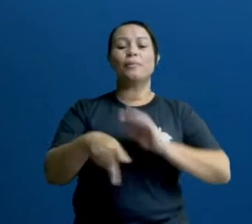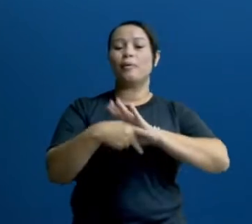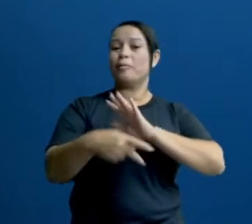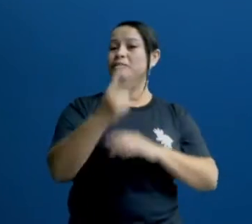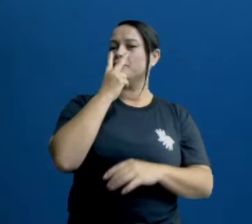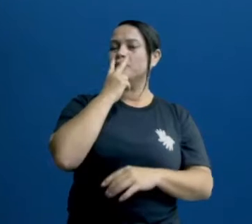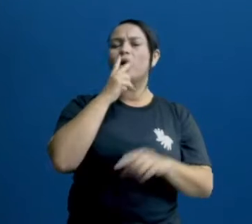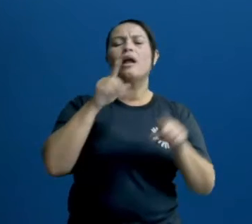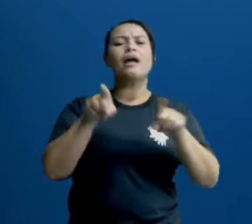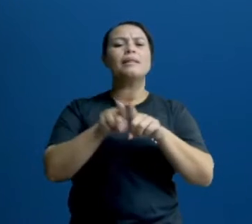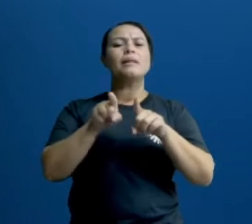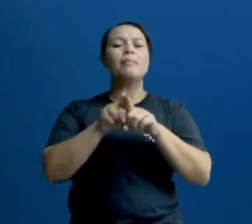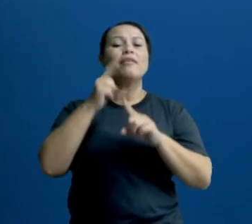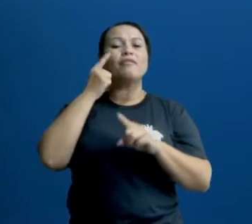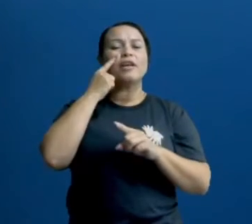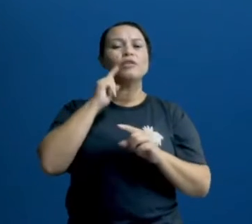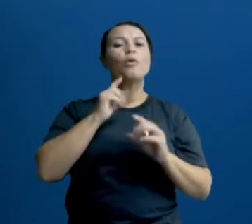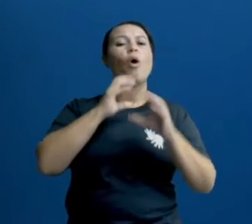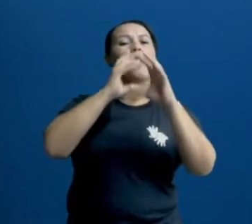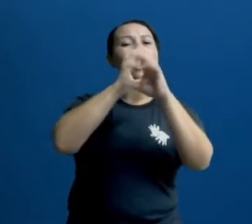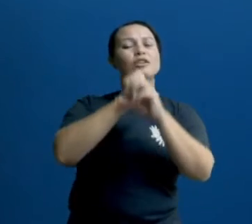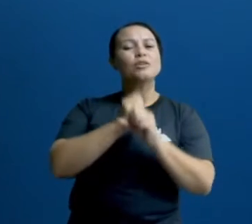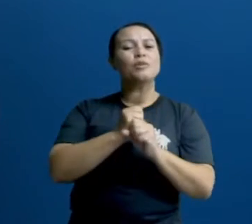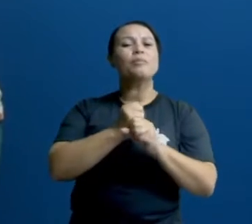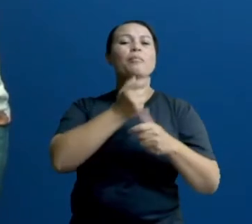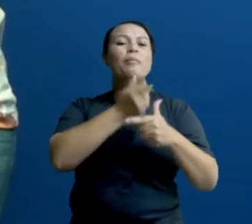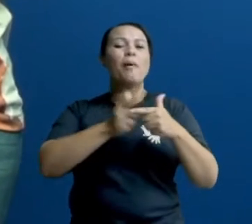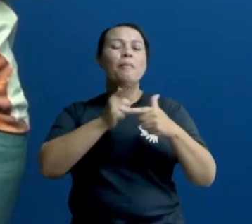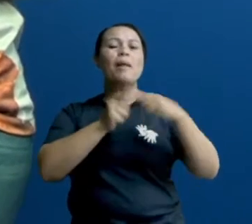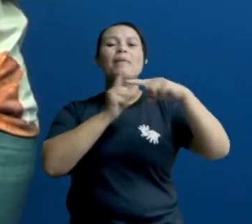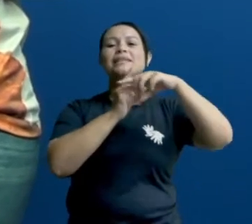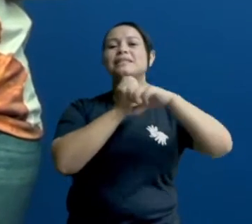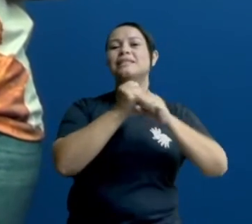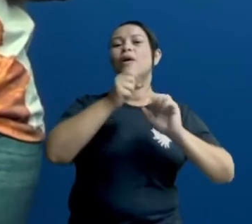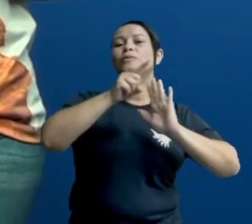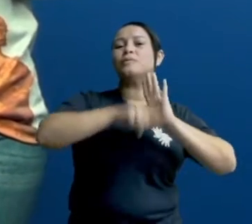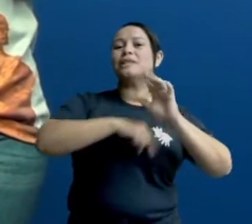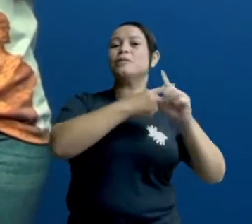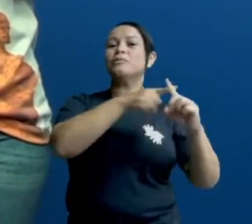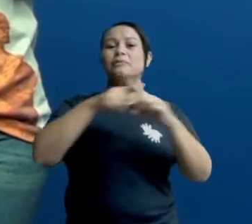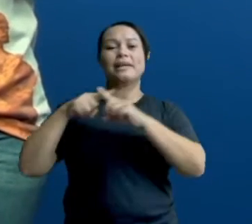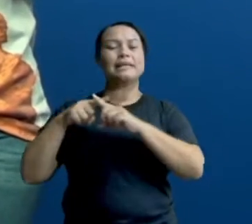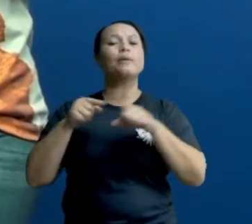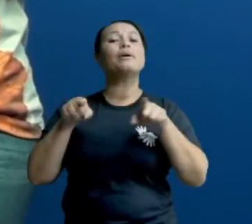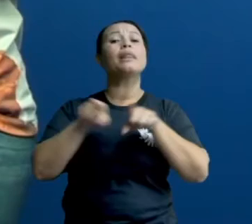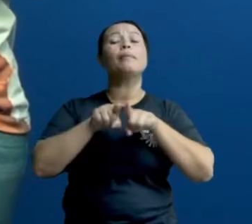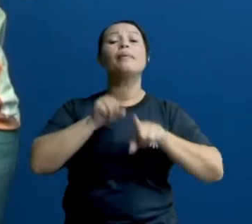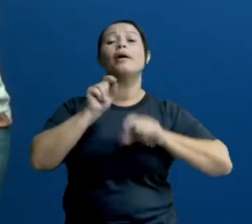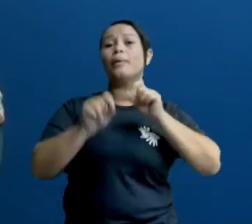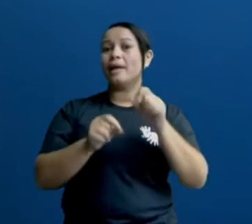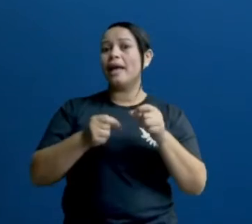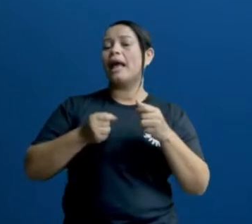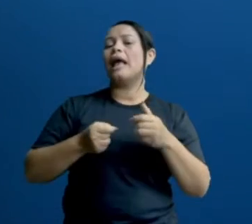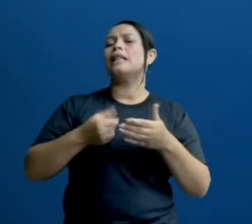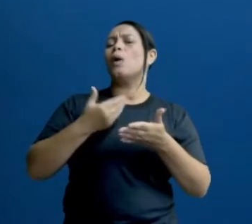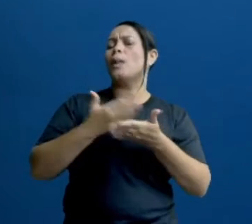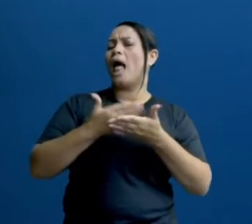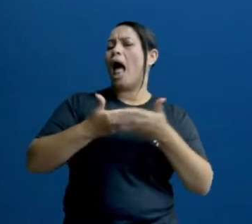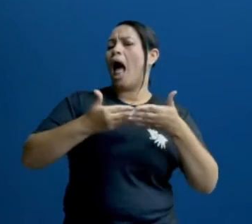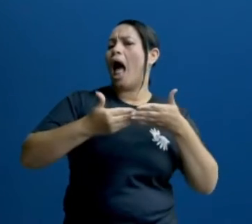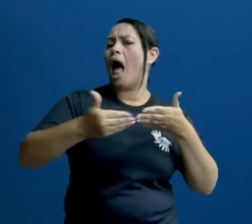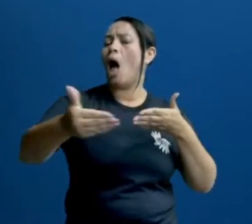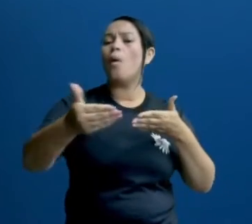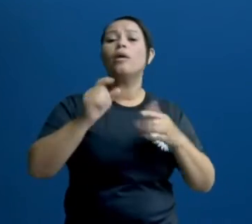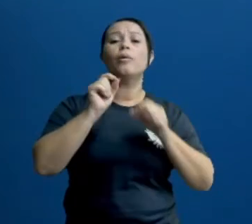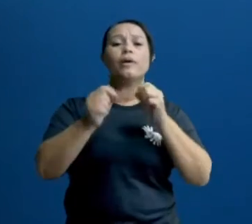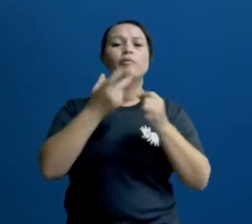e resolução de problemas envolvendo adição, subtração e multiplicação. Então, no decorrer da aula, nós vamos